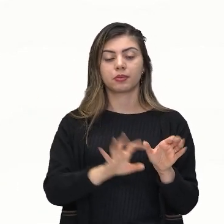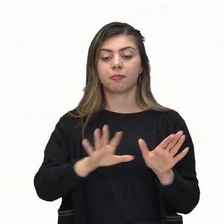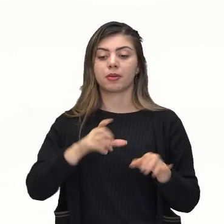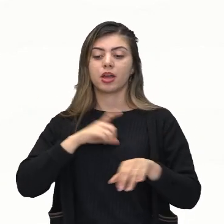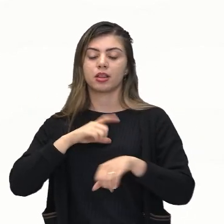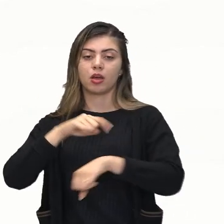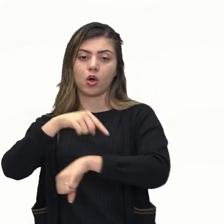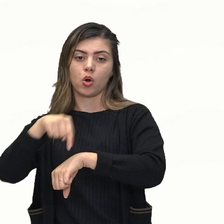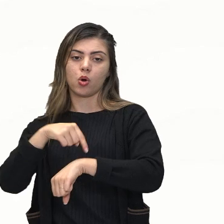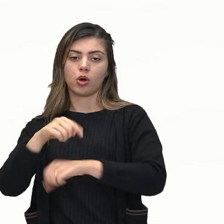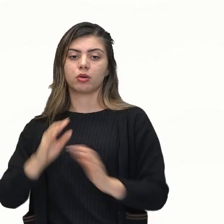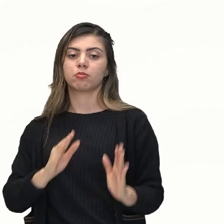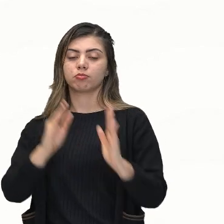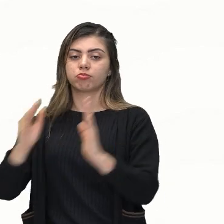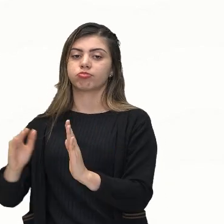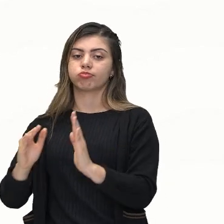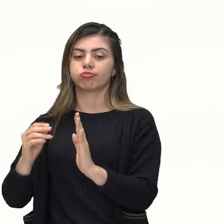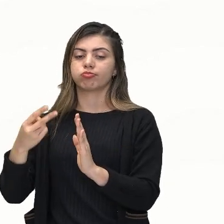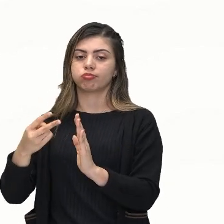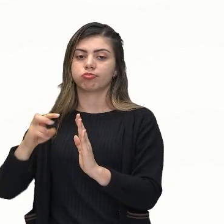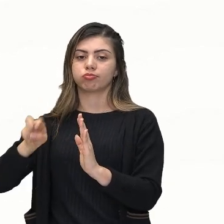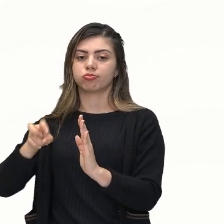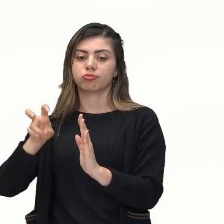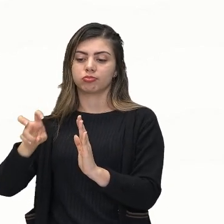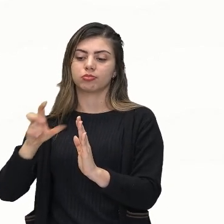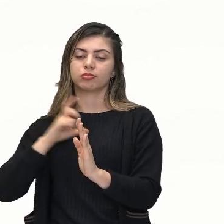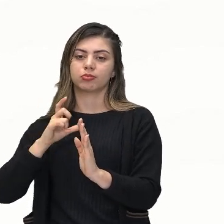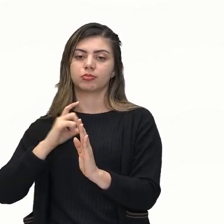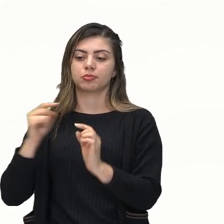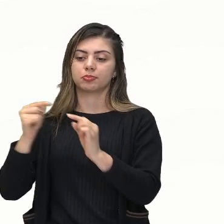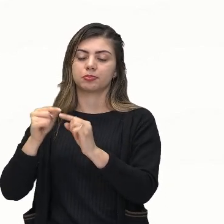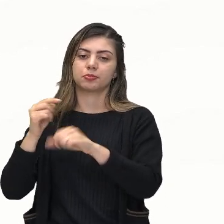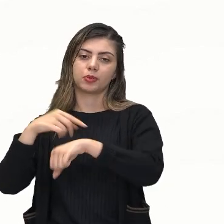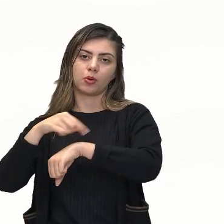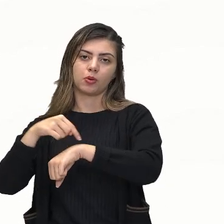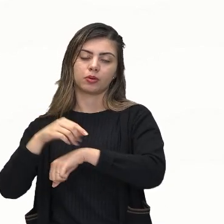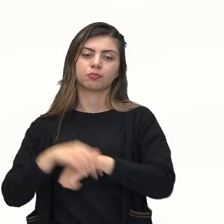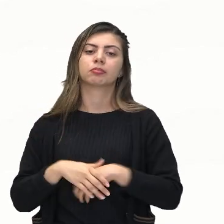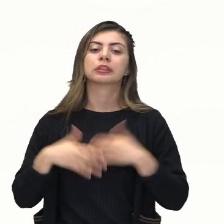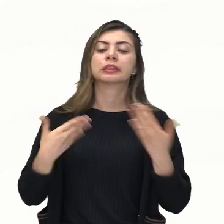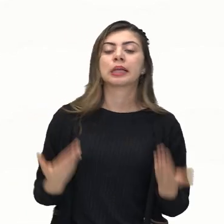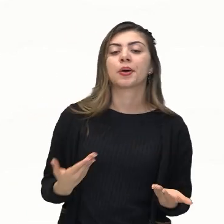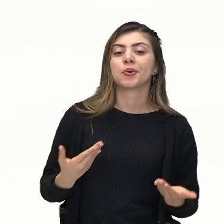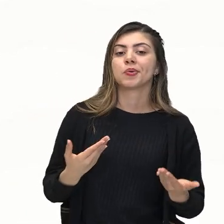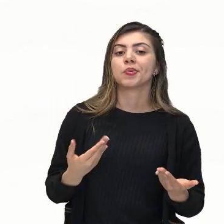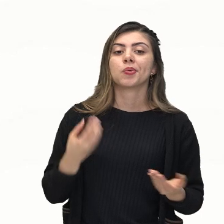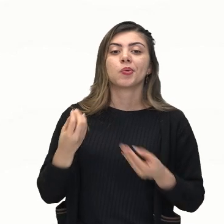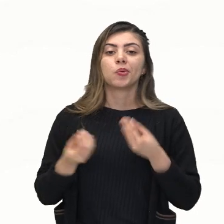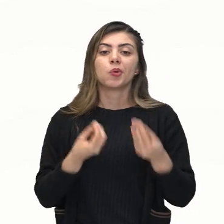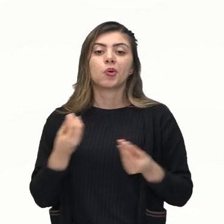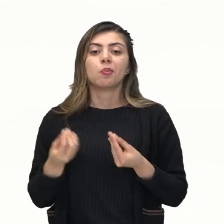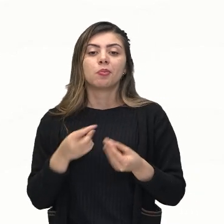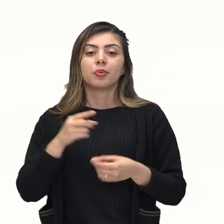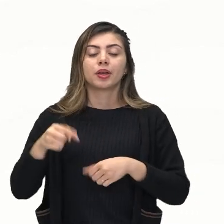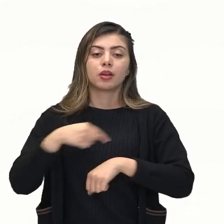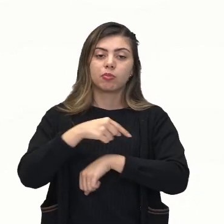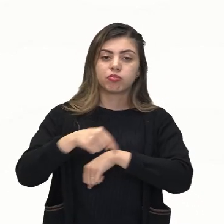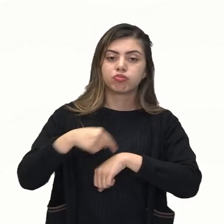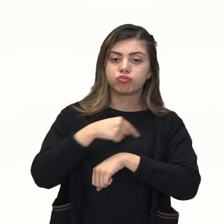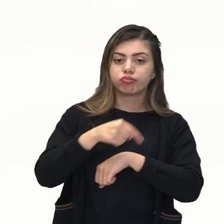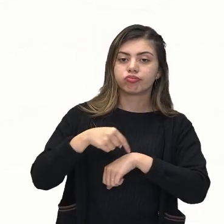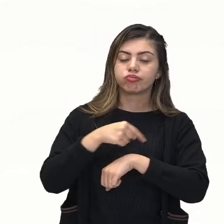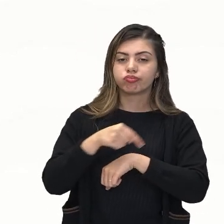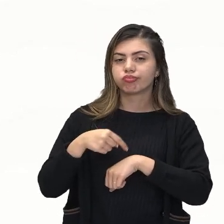horas estarão aqui nesta coluna. E aí, qual é o tempo de duração dessa viagem? Então, eu quero saber